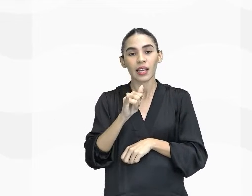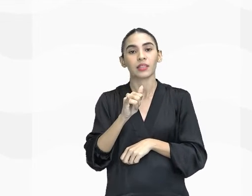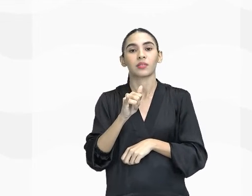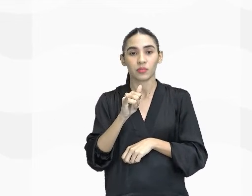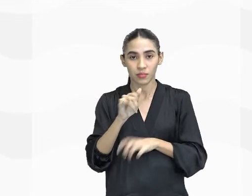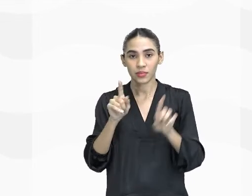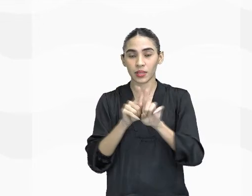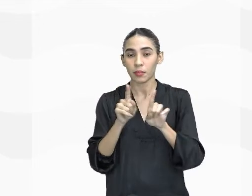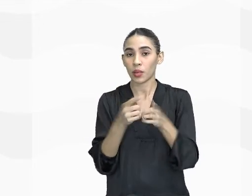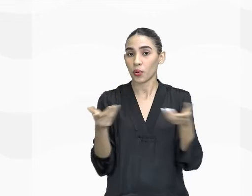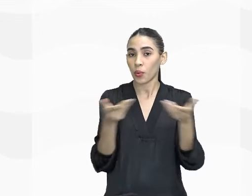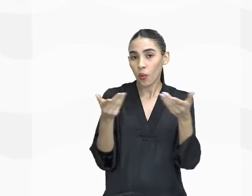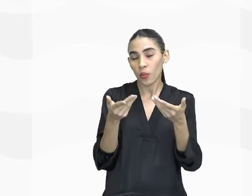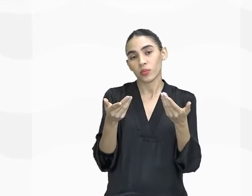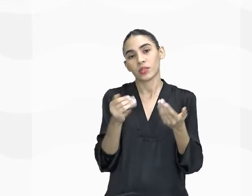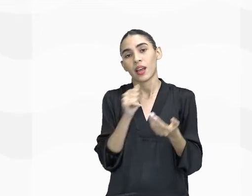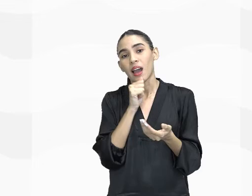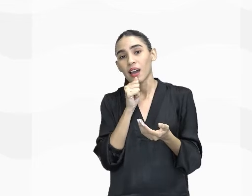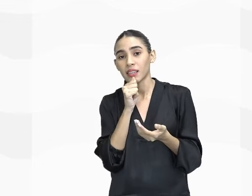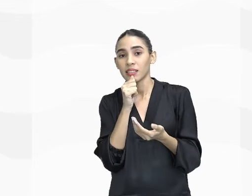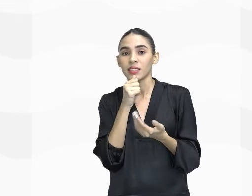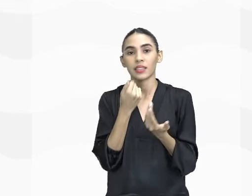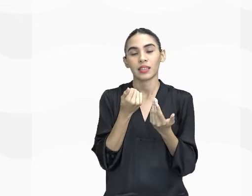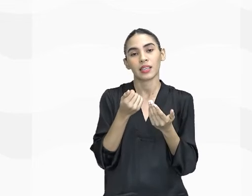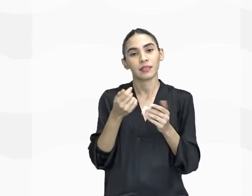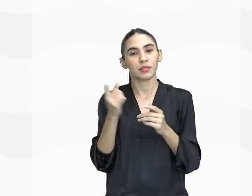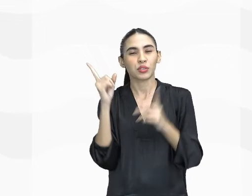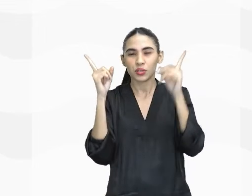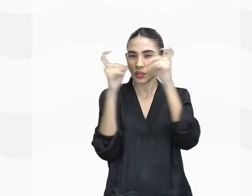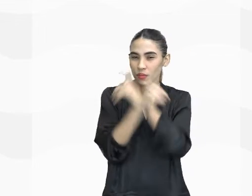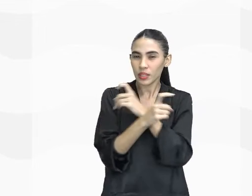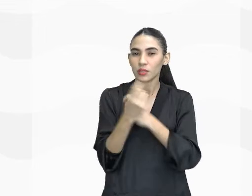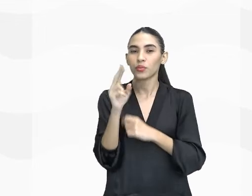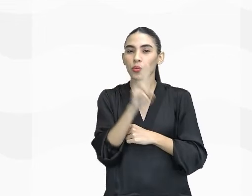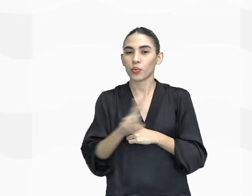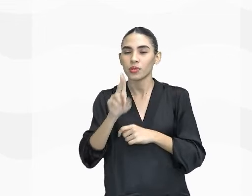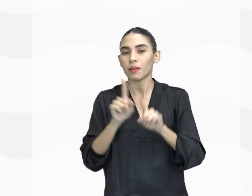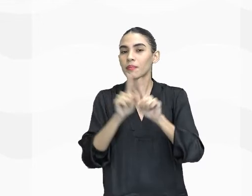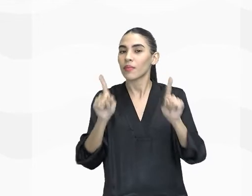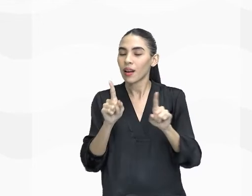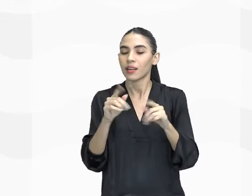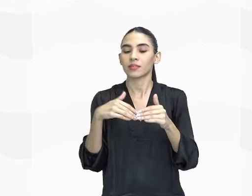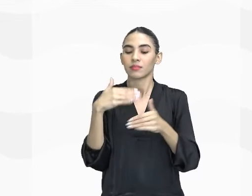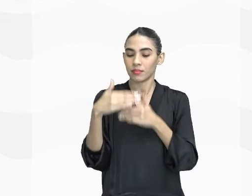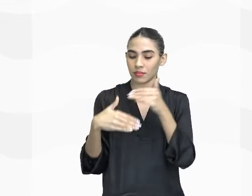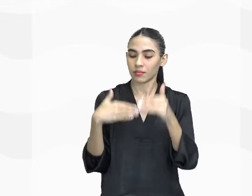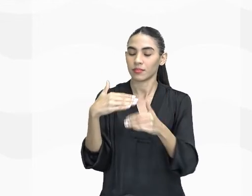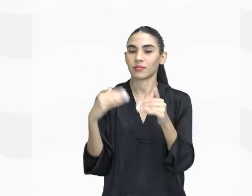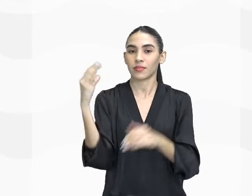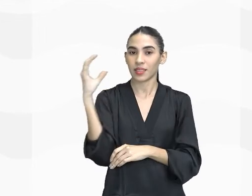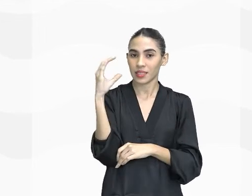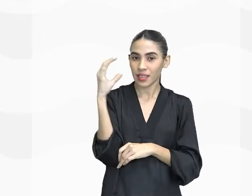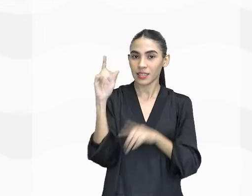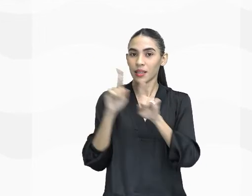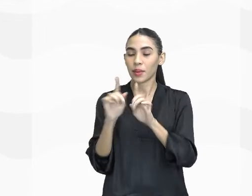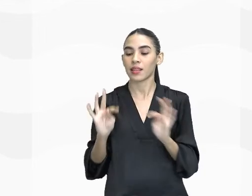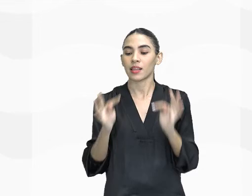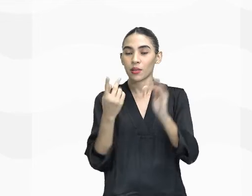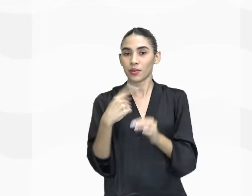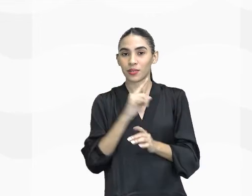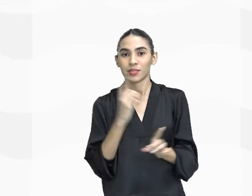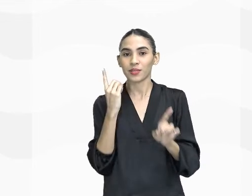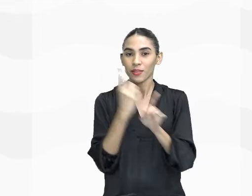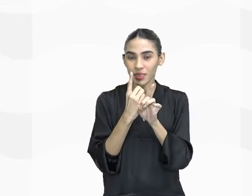híbridos, né, atualmente, embora não seja ainda muito acessível, mas conforme o avanço aí da ciência, da tecnologia, a gente vai